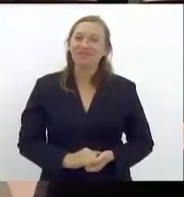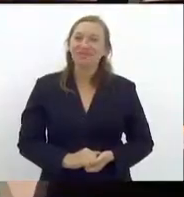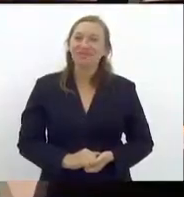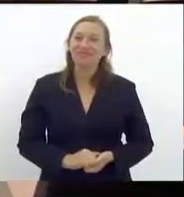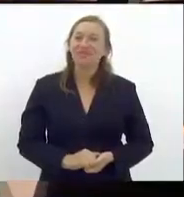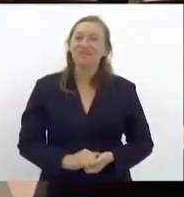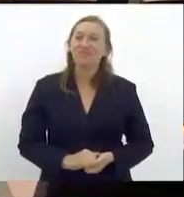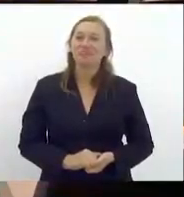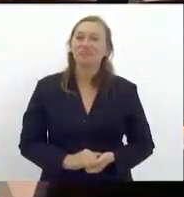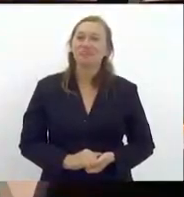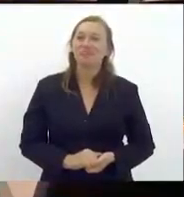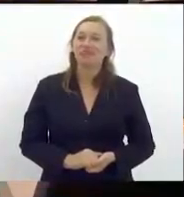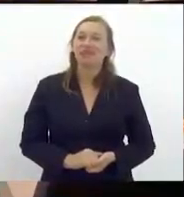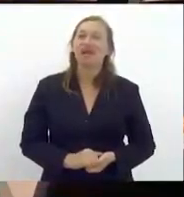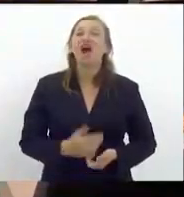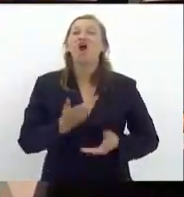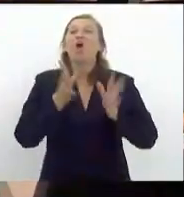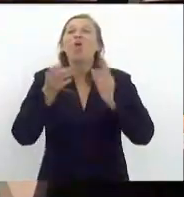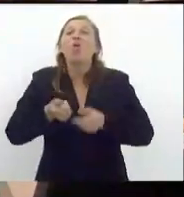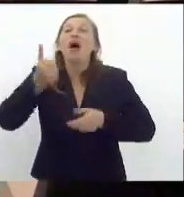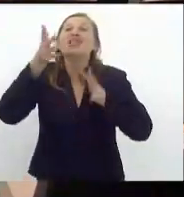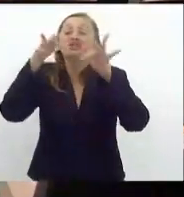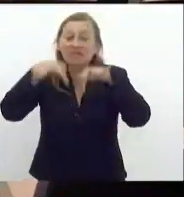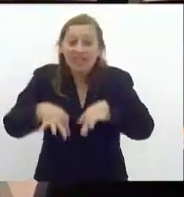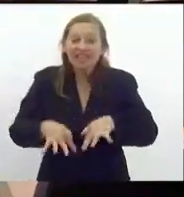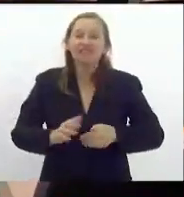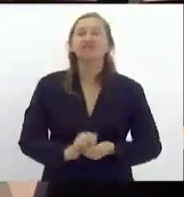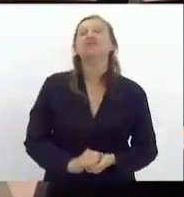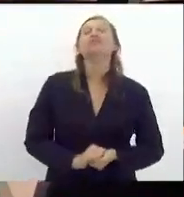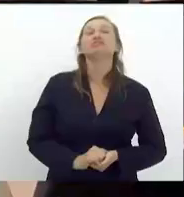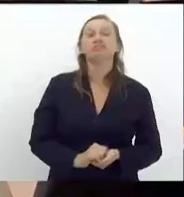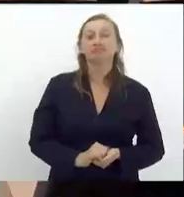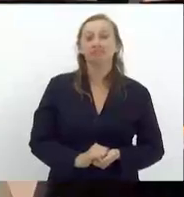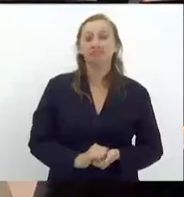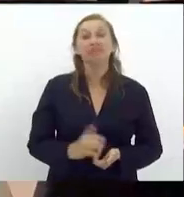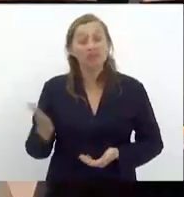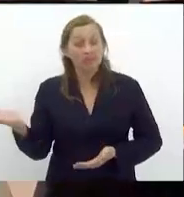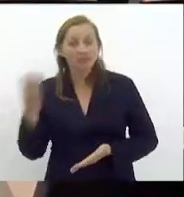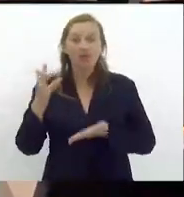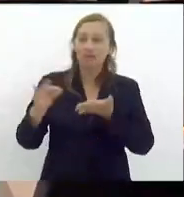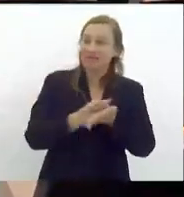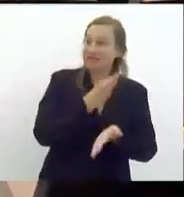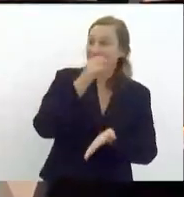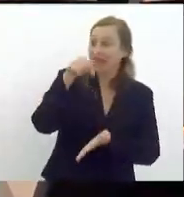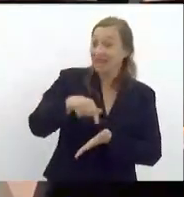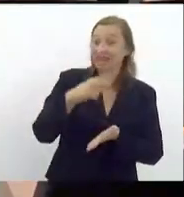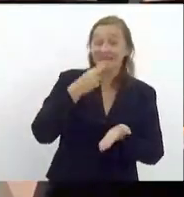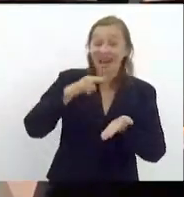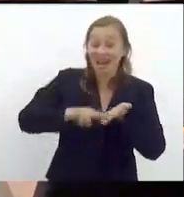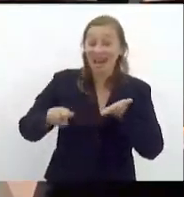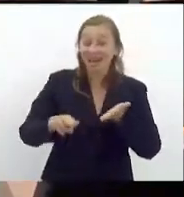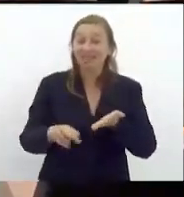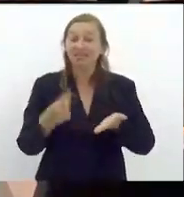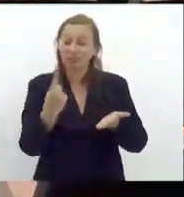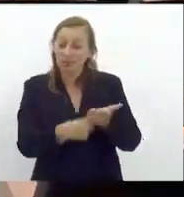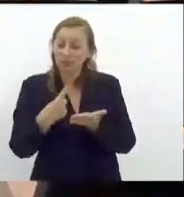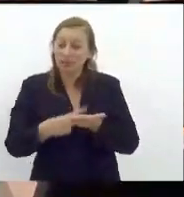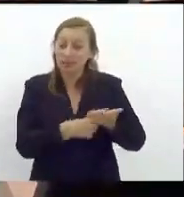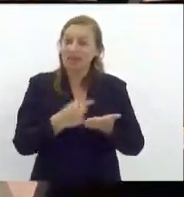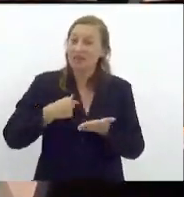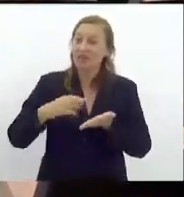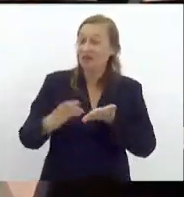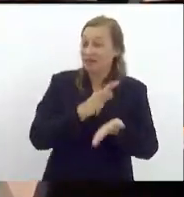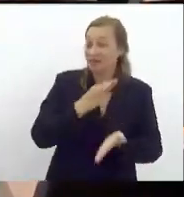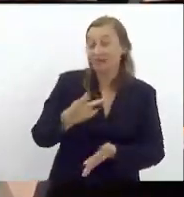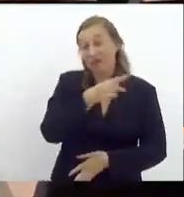galera estamos quase fechando aqui vamos lá acabamos de assinar aqui a carta compromisso eu assinei